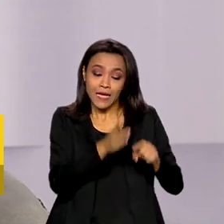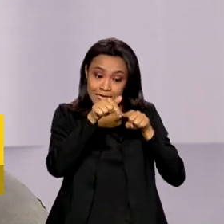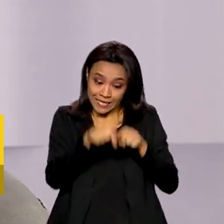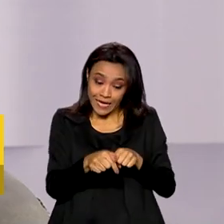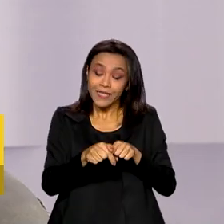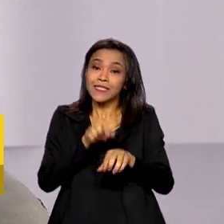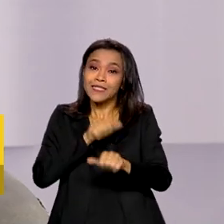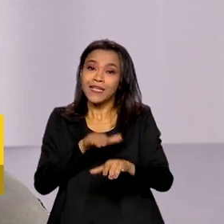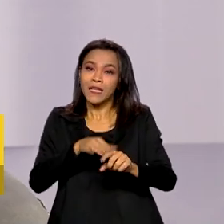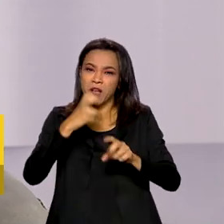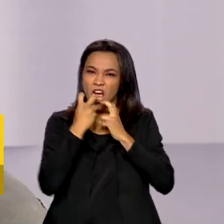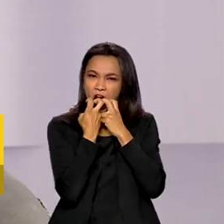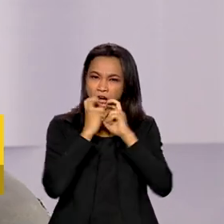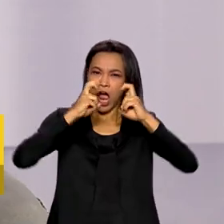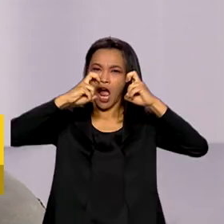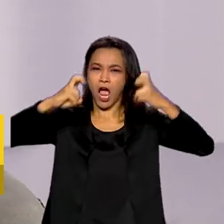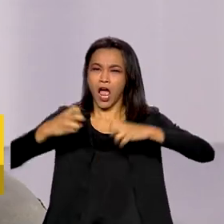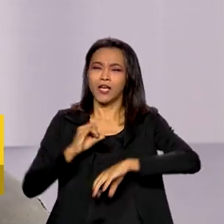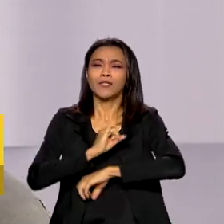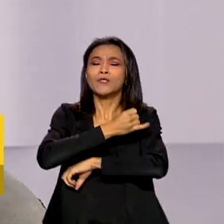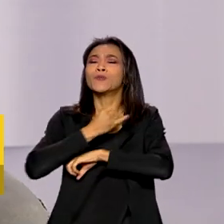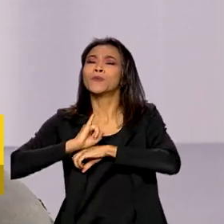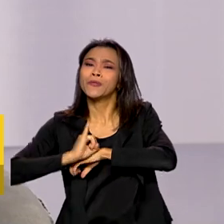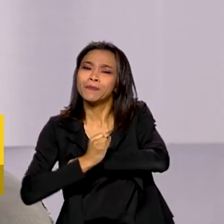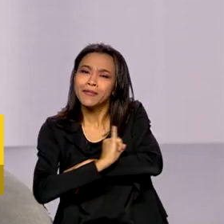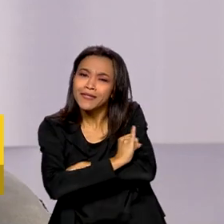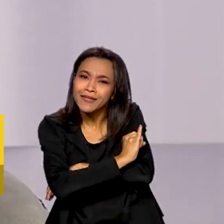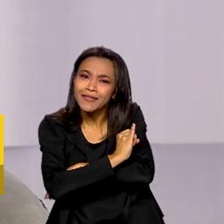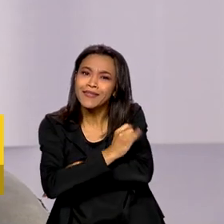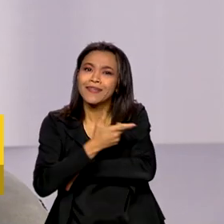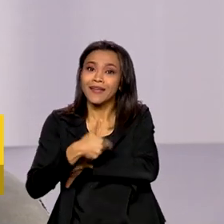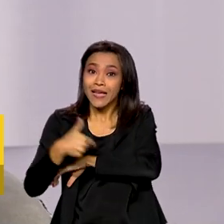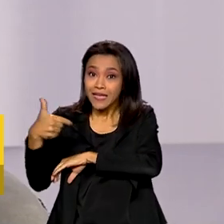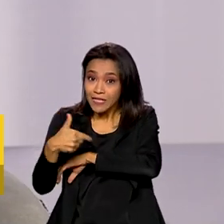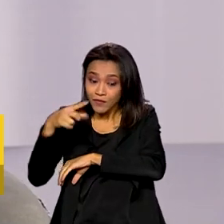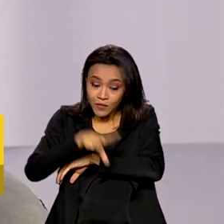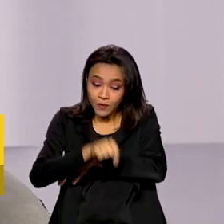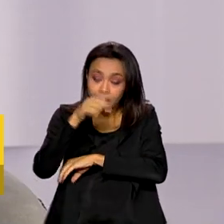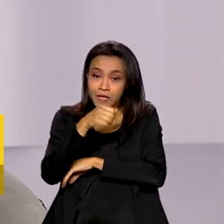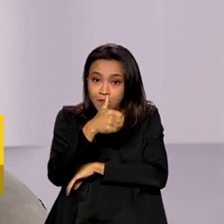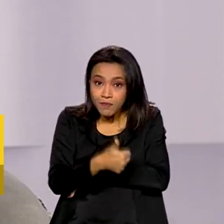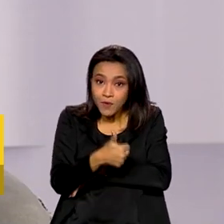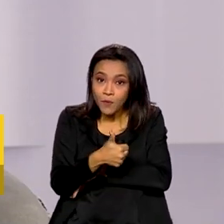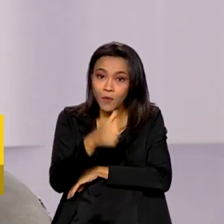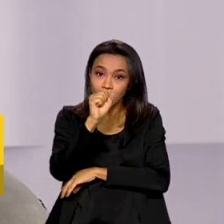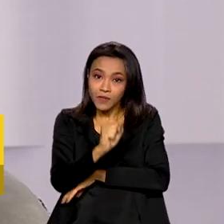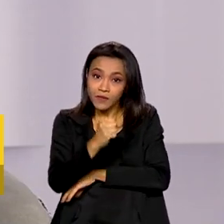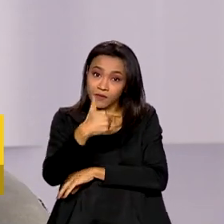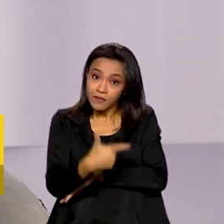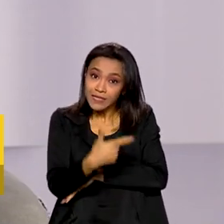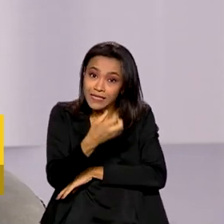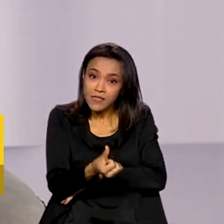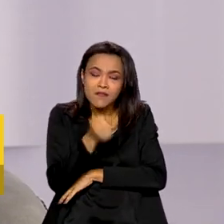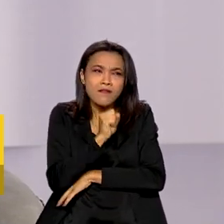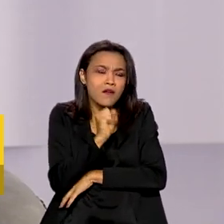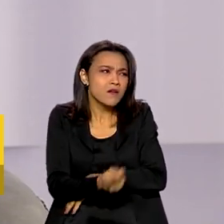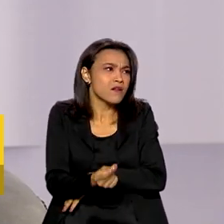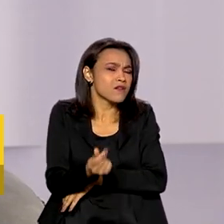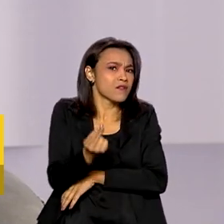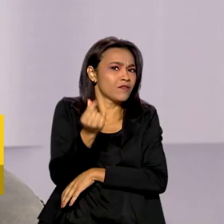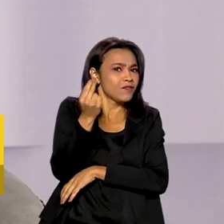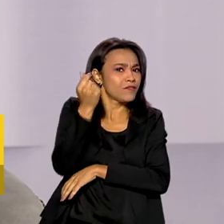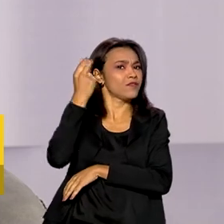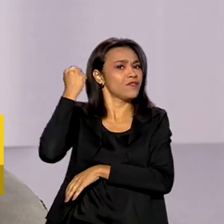grito do Ipiranga. Mas o grito do Ipiranga foi simbólico, foi uma data central, essa data foi escolhida em 1826, então é muito antigo, pelo